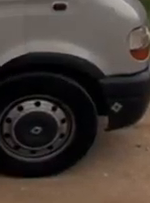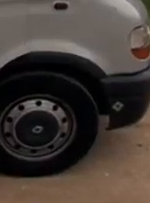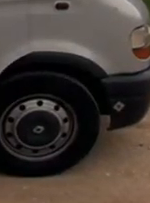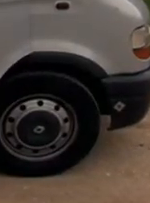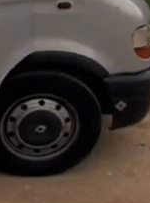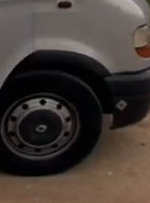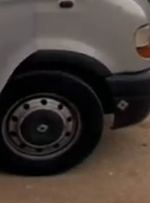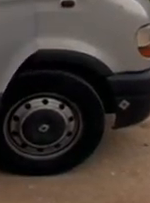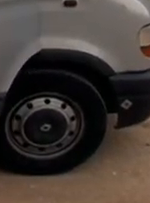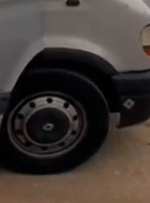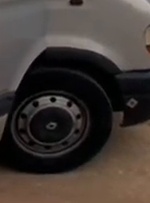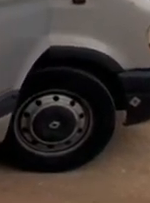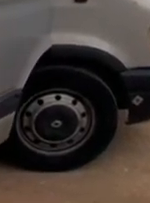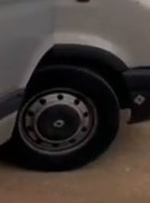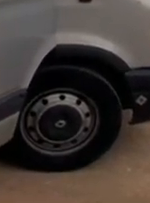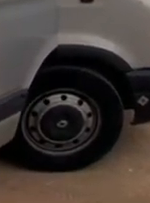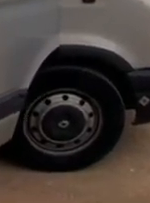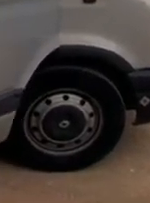JP